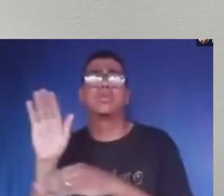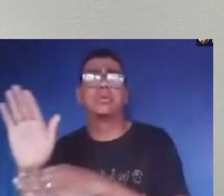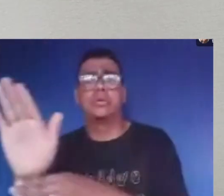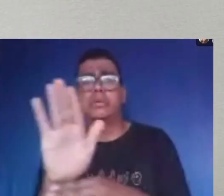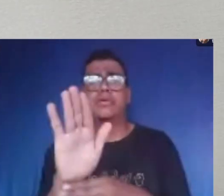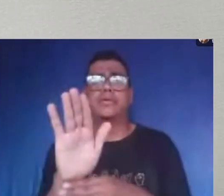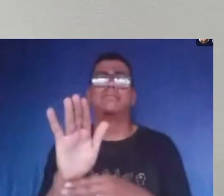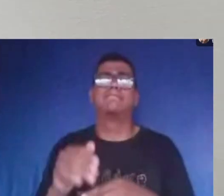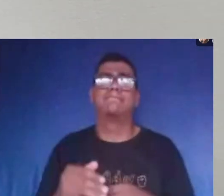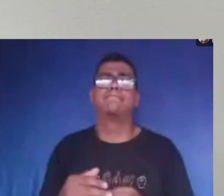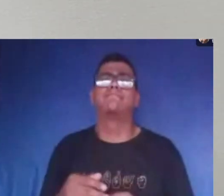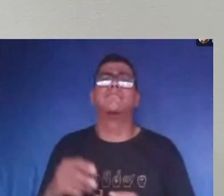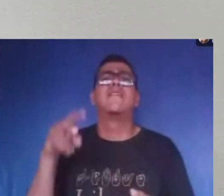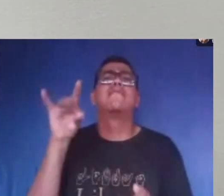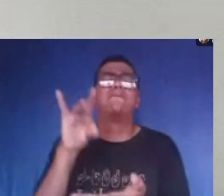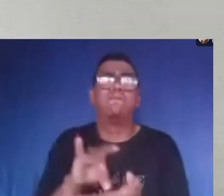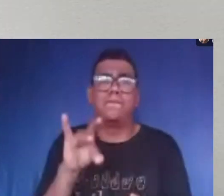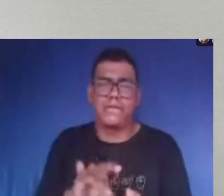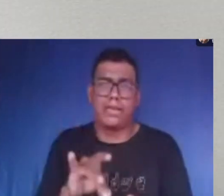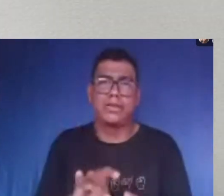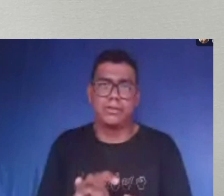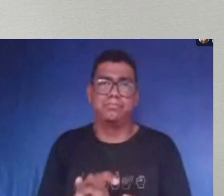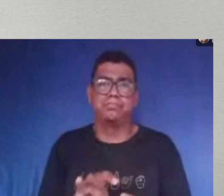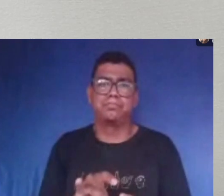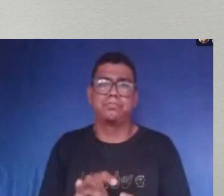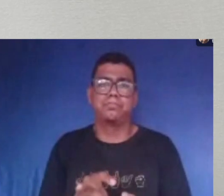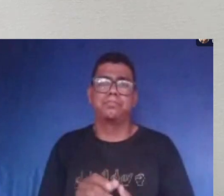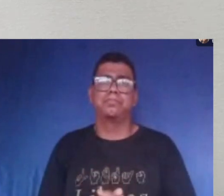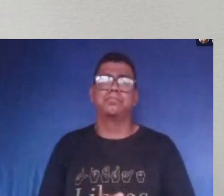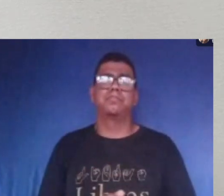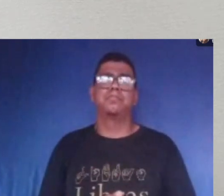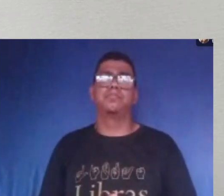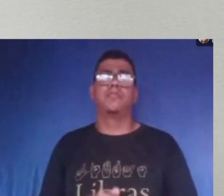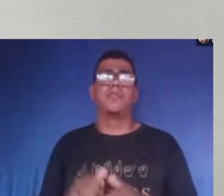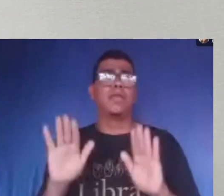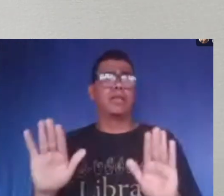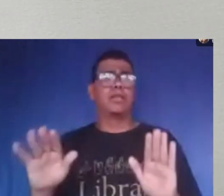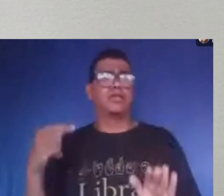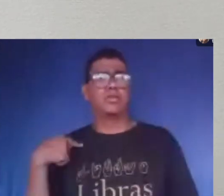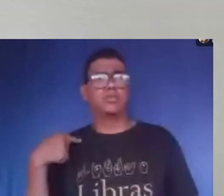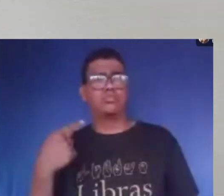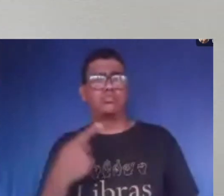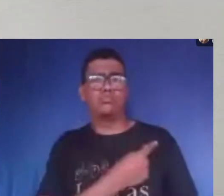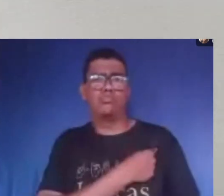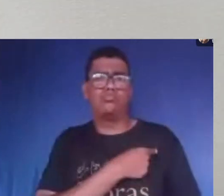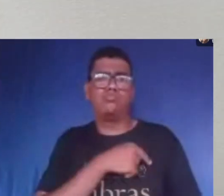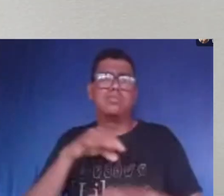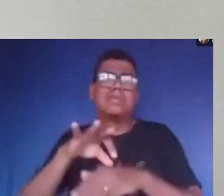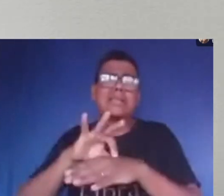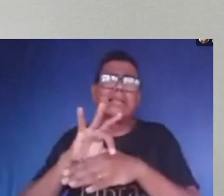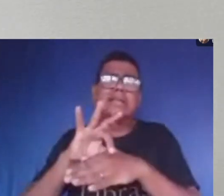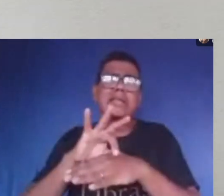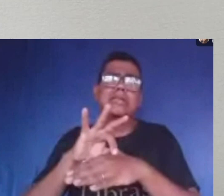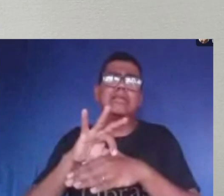cotidianamente, hoje já não funciona mais. E que a gente não tem certeza como é que vai terminar o mês ou como vai terminar o ano. E